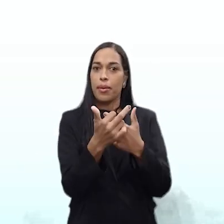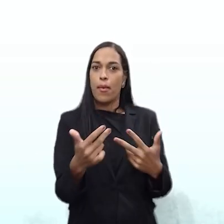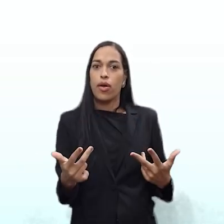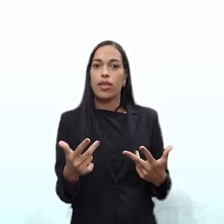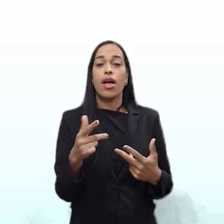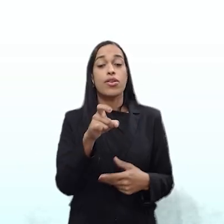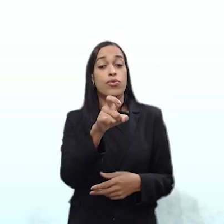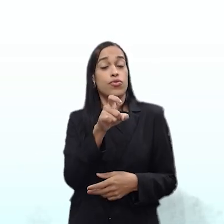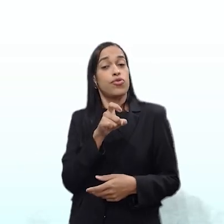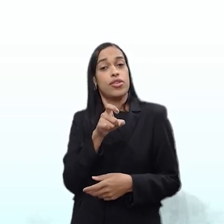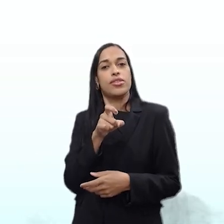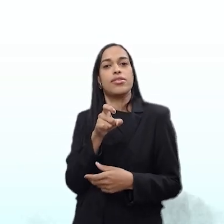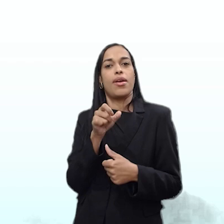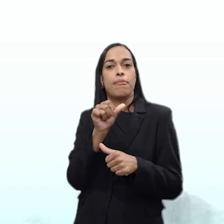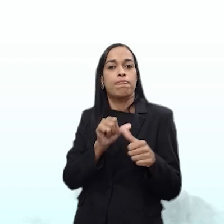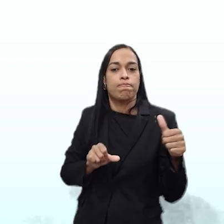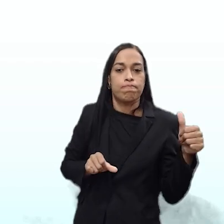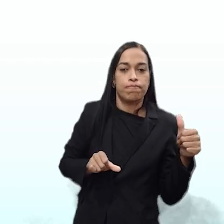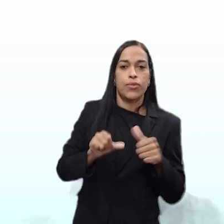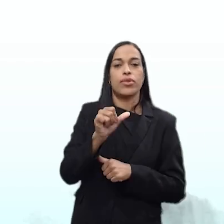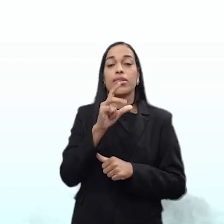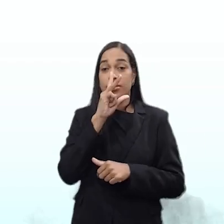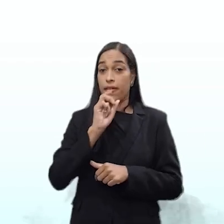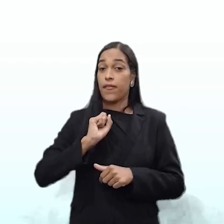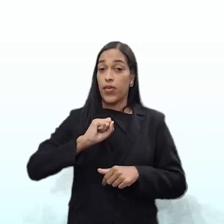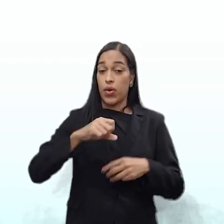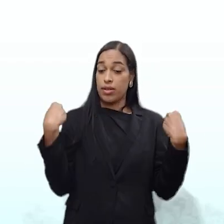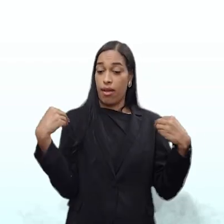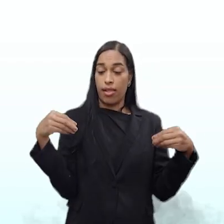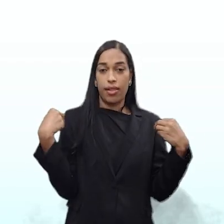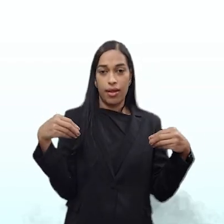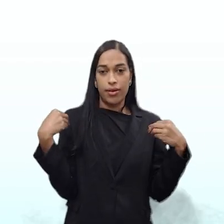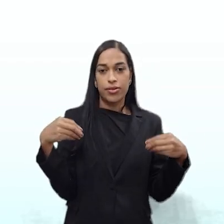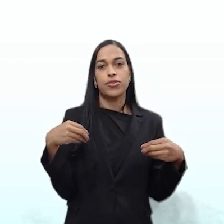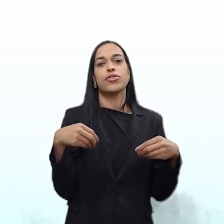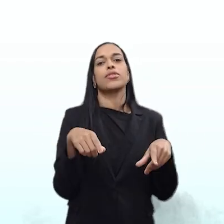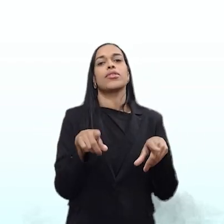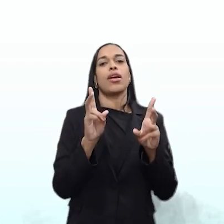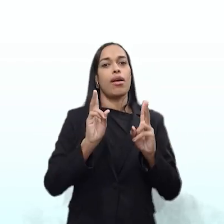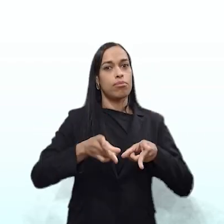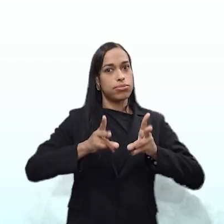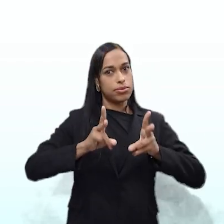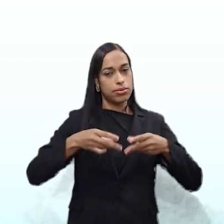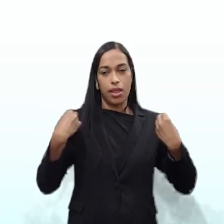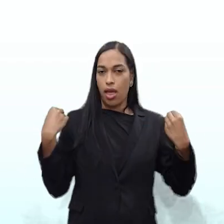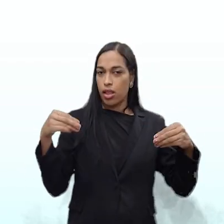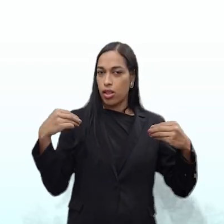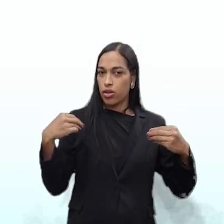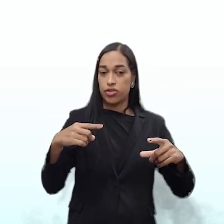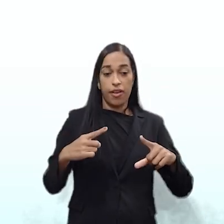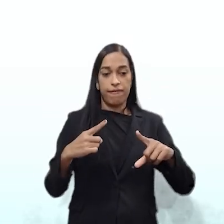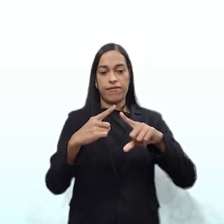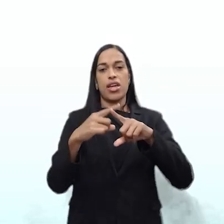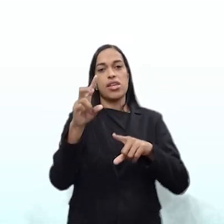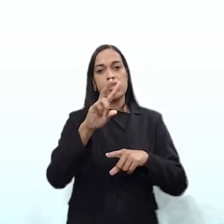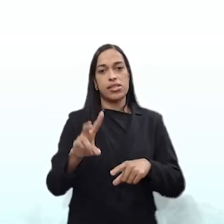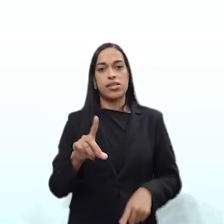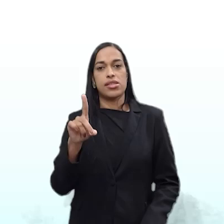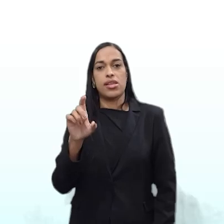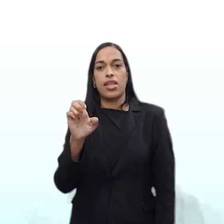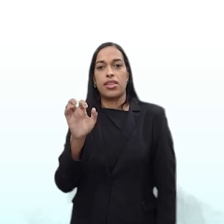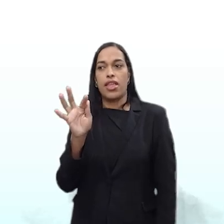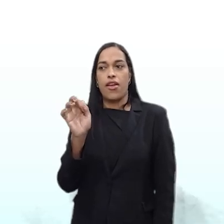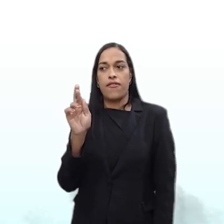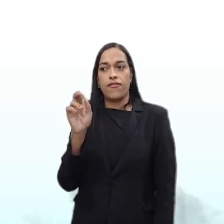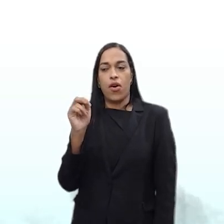é a deformação, então de maneira que a força elástica, ela é a constante elástica vezes a deformação. Olha só,